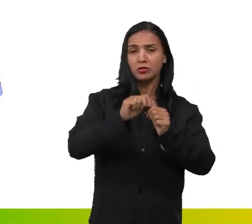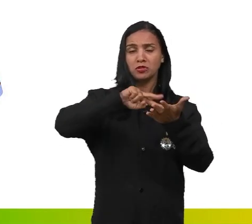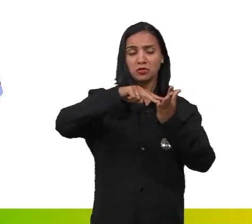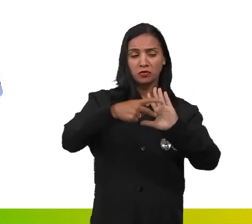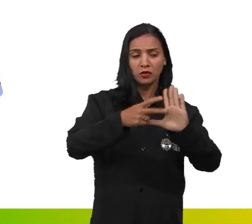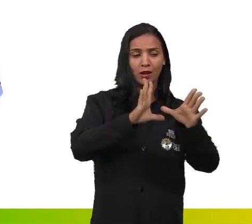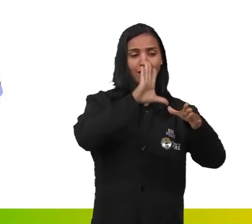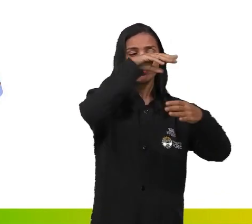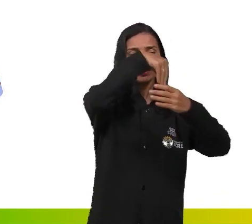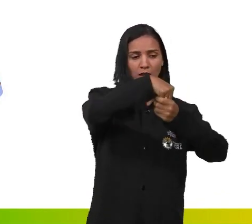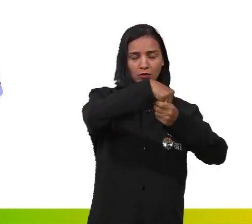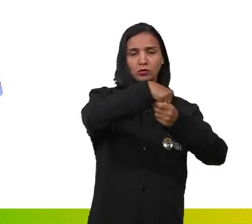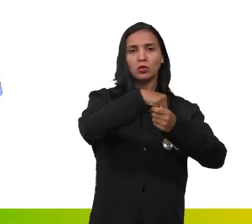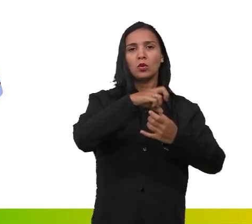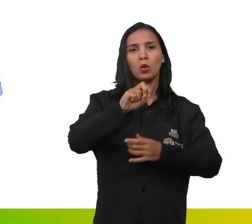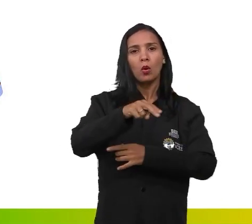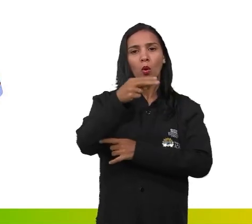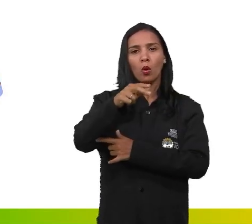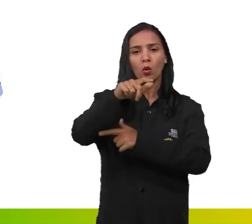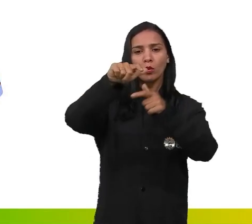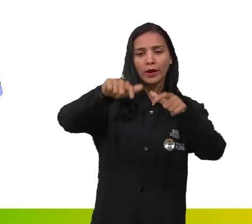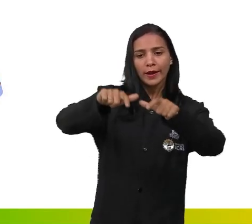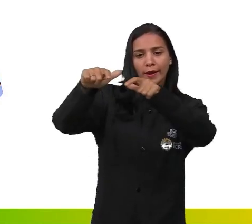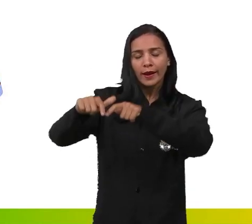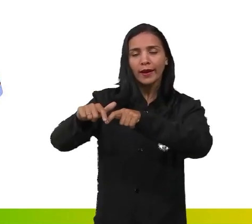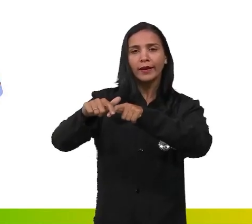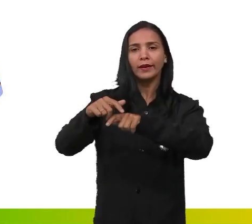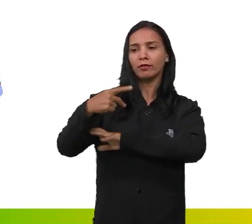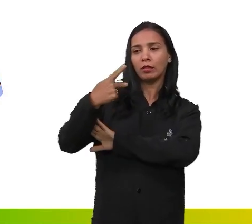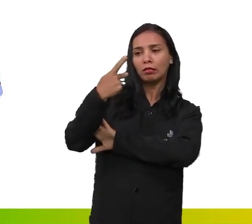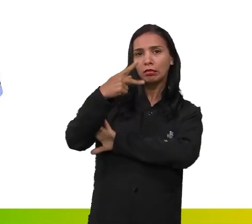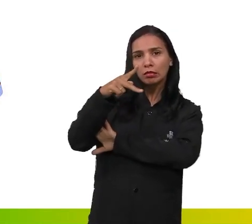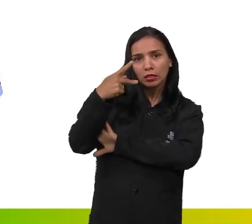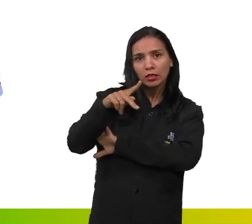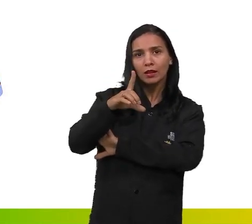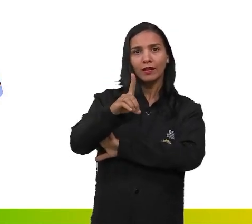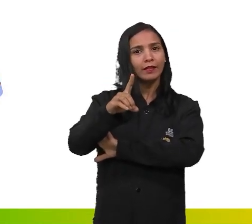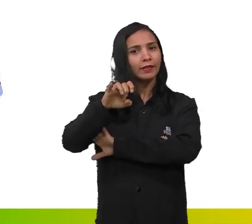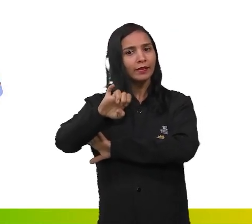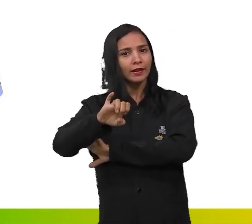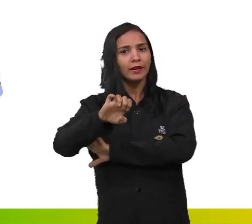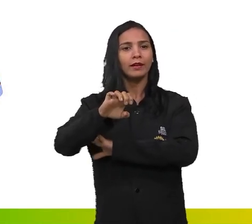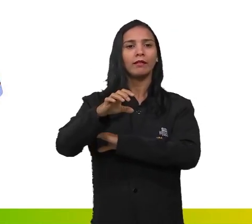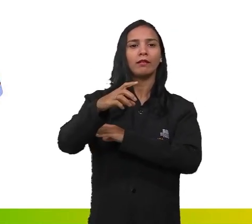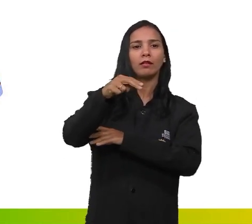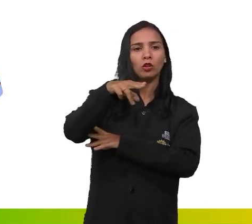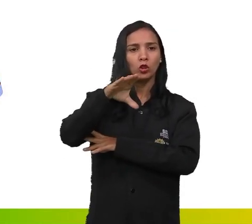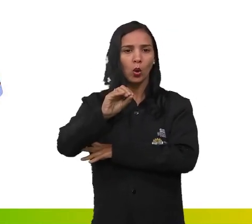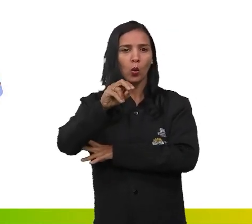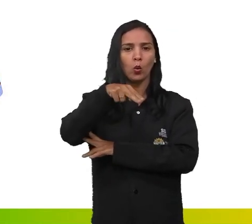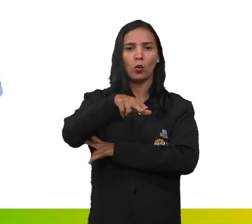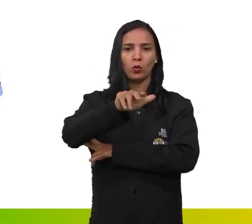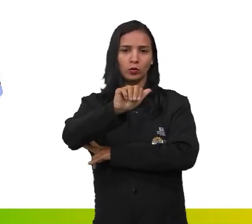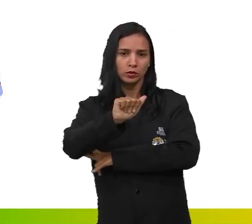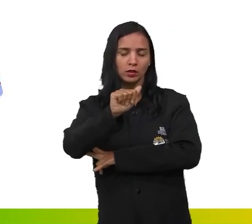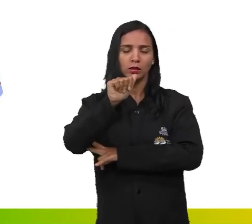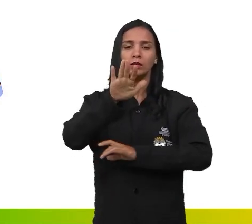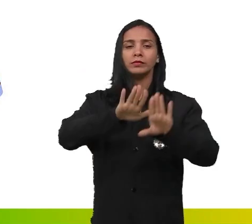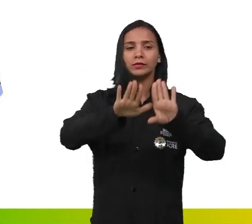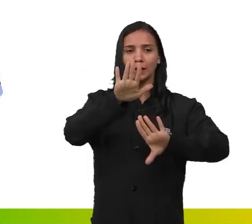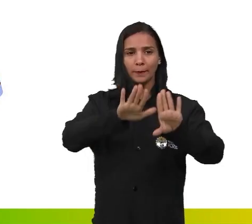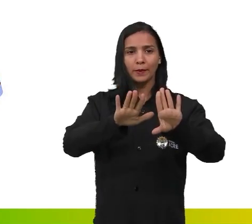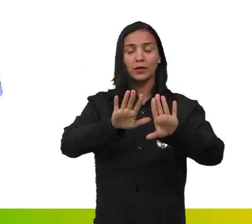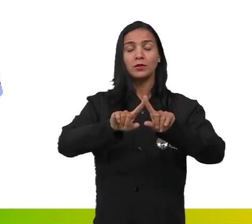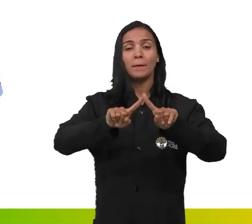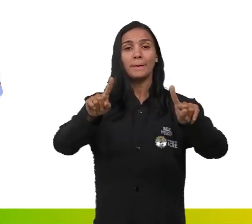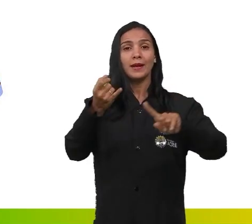dentro de, em, de, no e na. Indicação de tempo. No que diz respeito